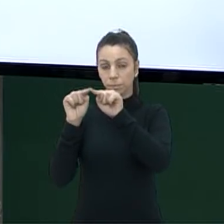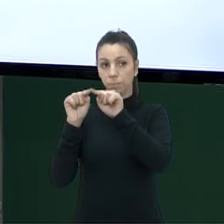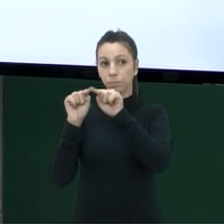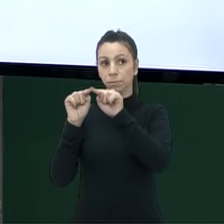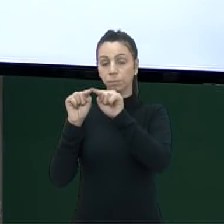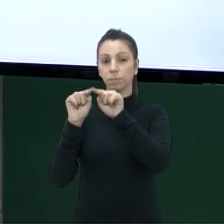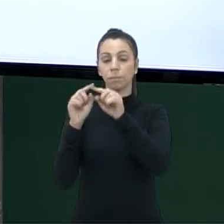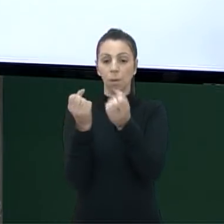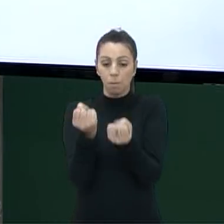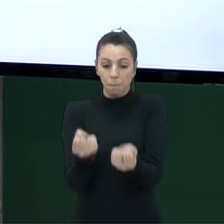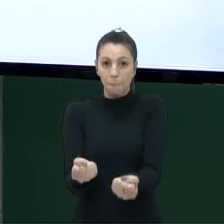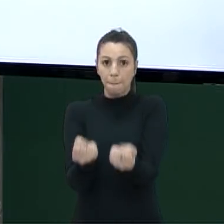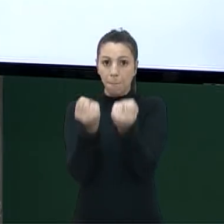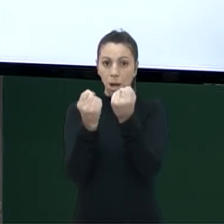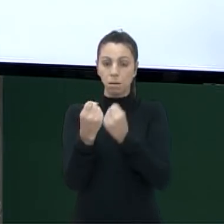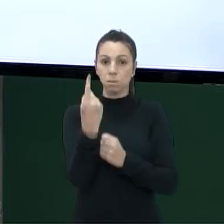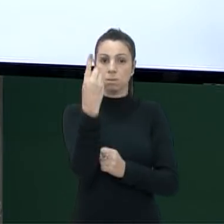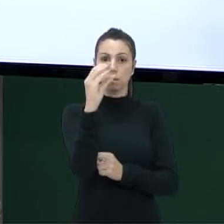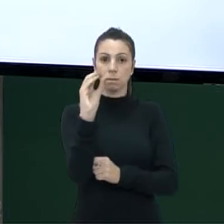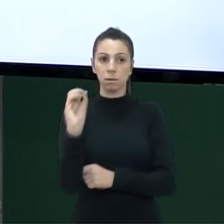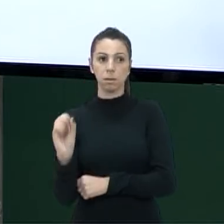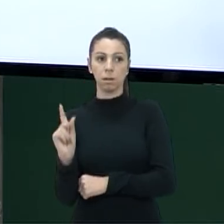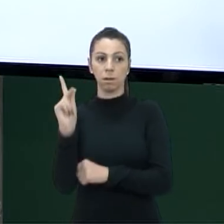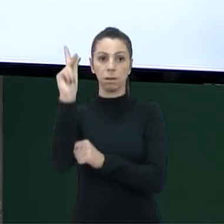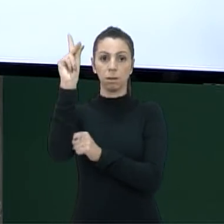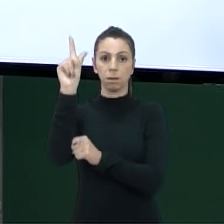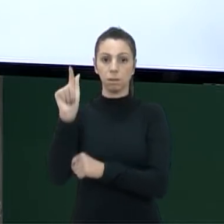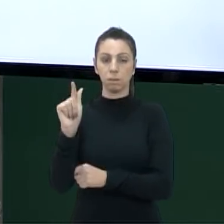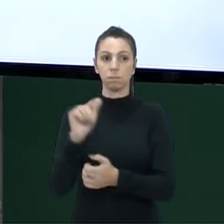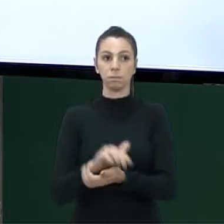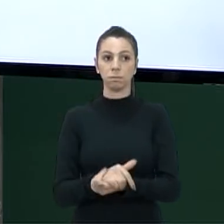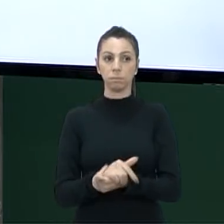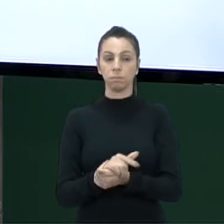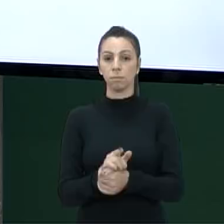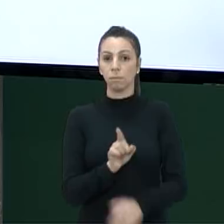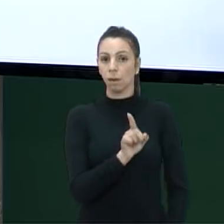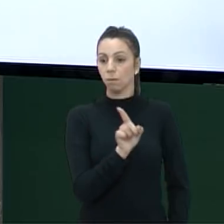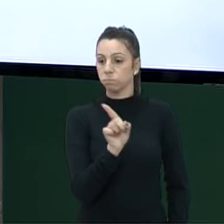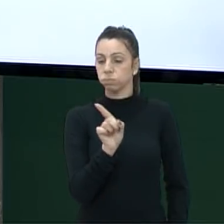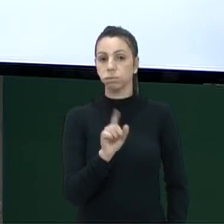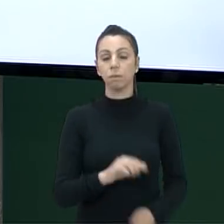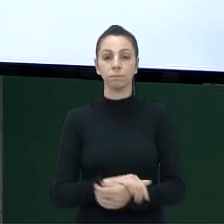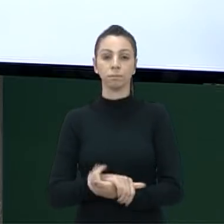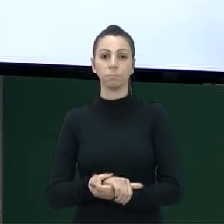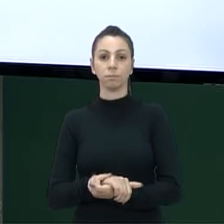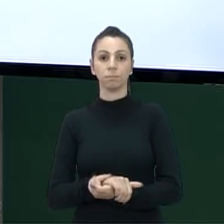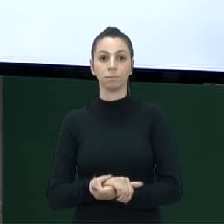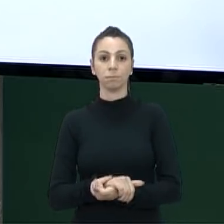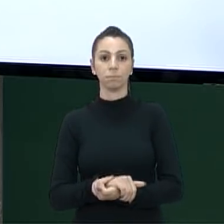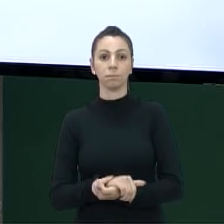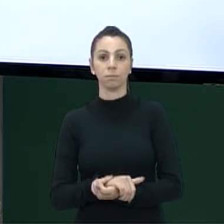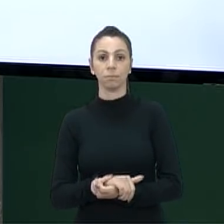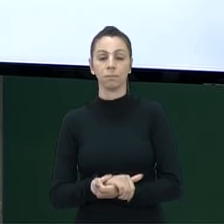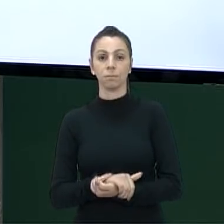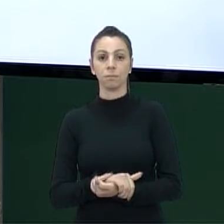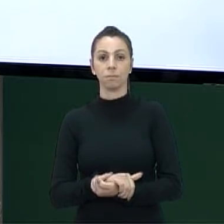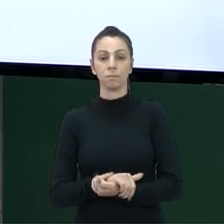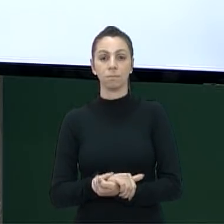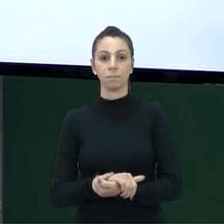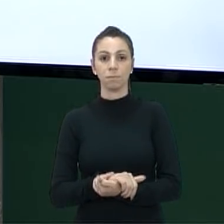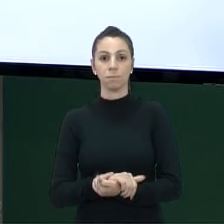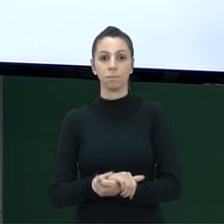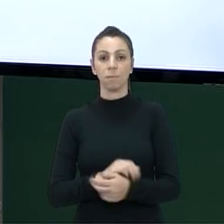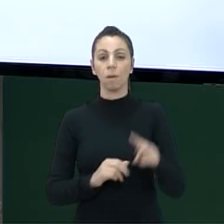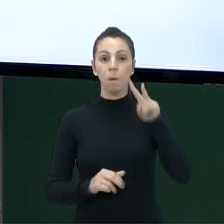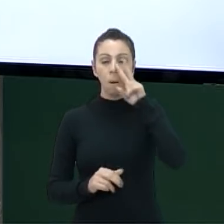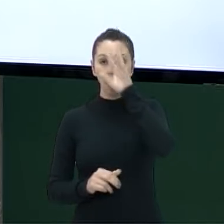uma massa de 100 quilos, você tem uma força que está apontada para a direita, que nem ele está falando ali, de 50 newtons, certo? O que a gente faz aqui, gente?